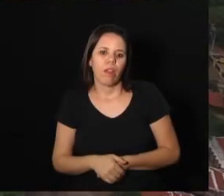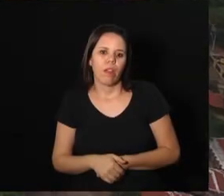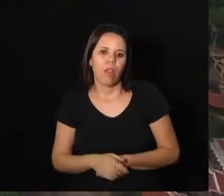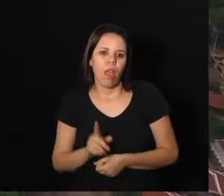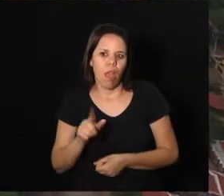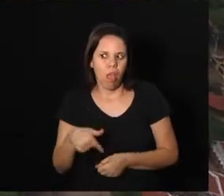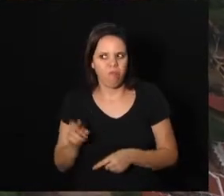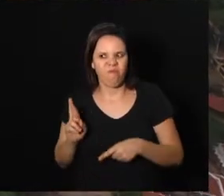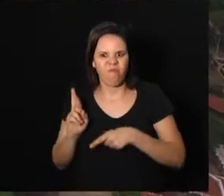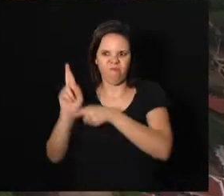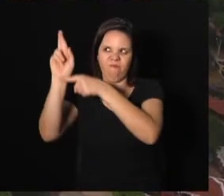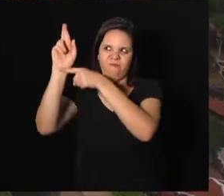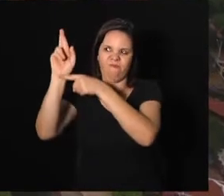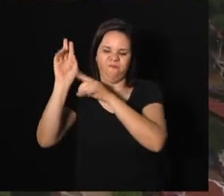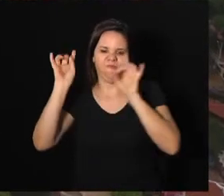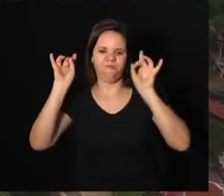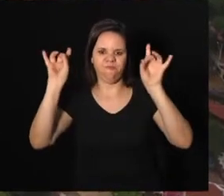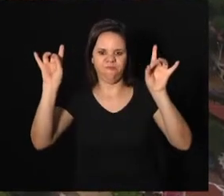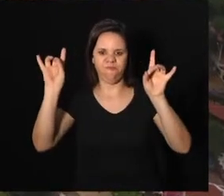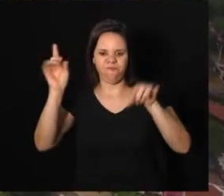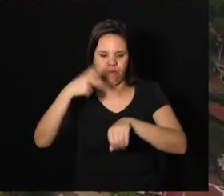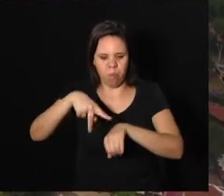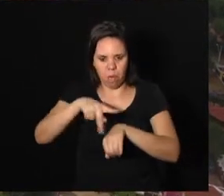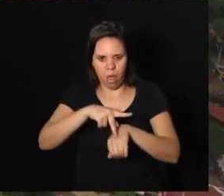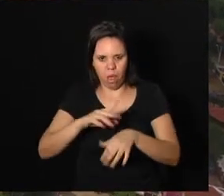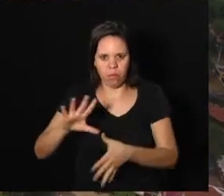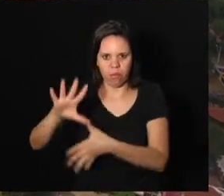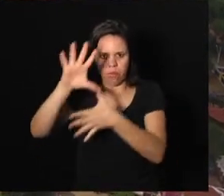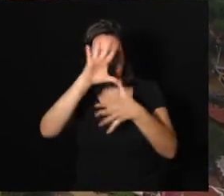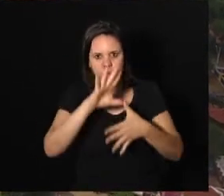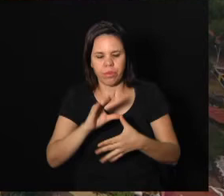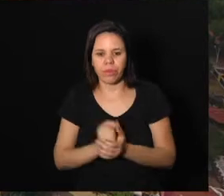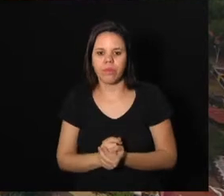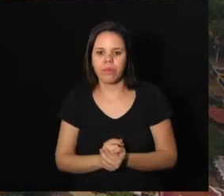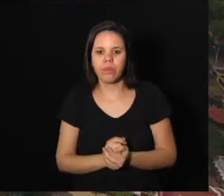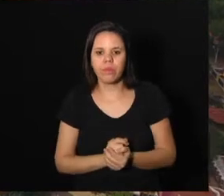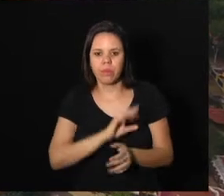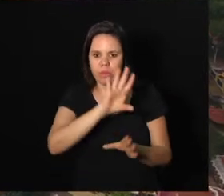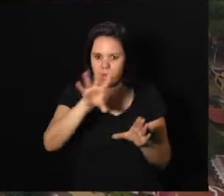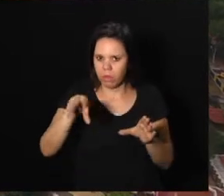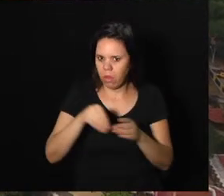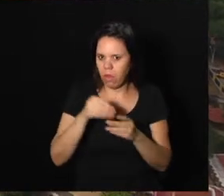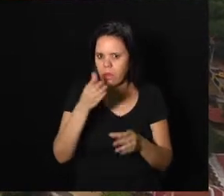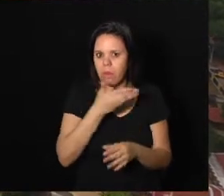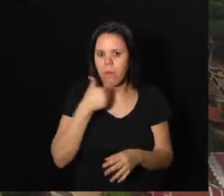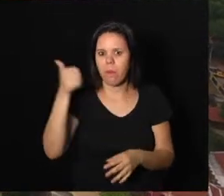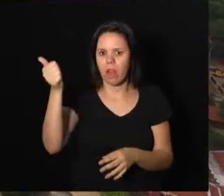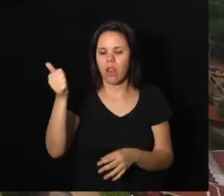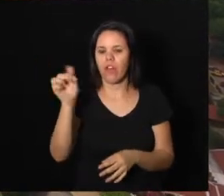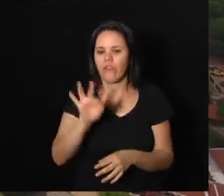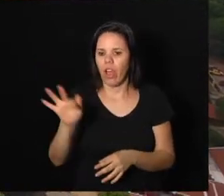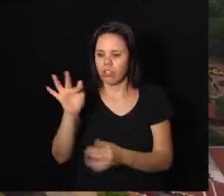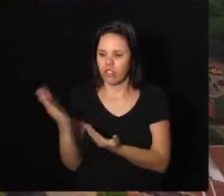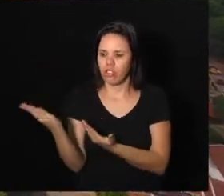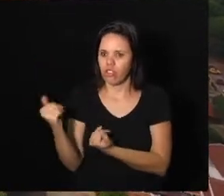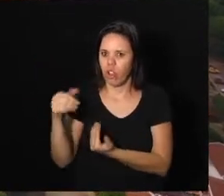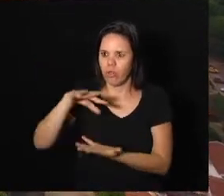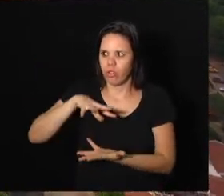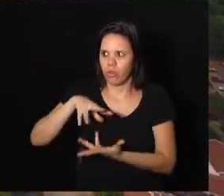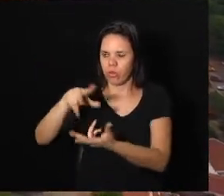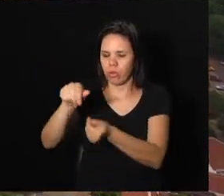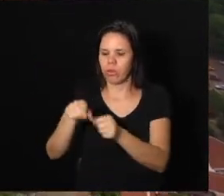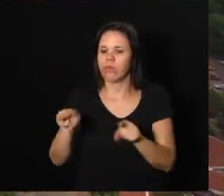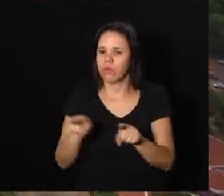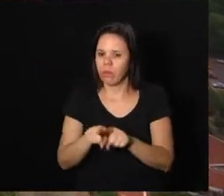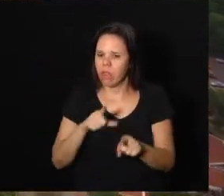um referencial no país, na América Latina, está inserida entre as melhores universidades jovens do mundo e